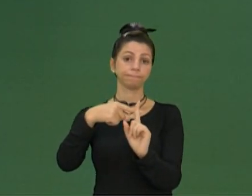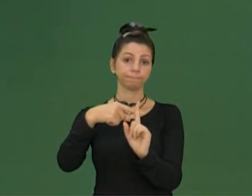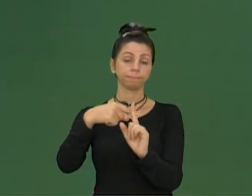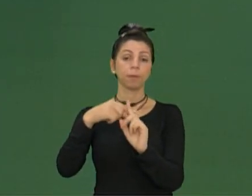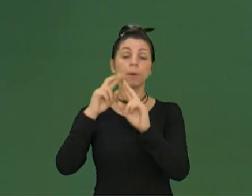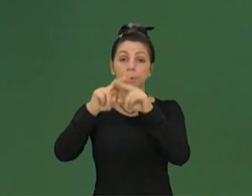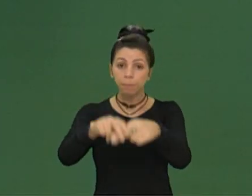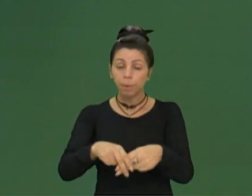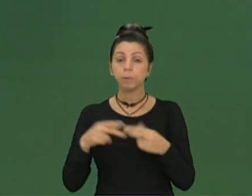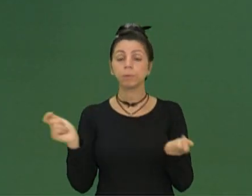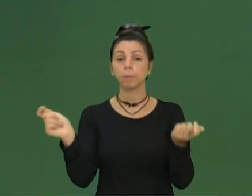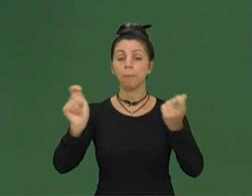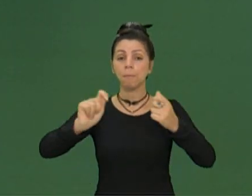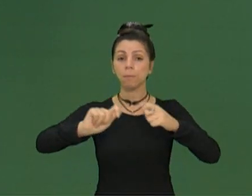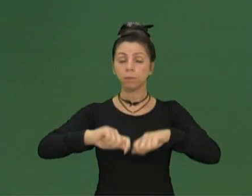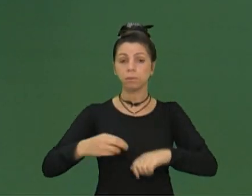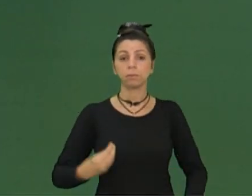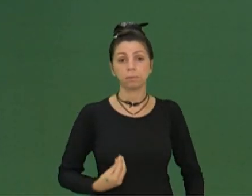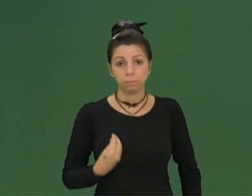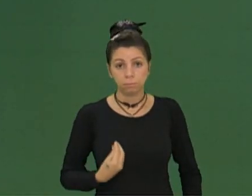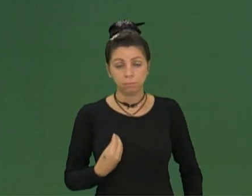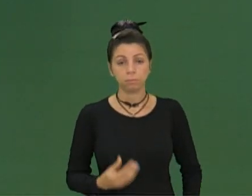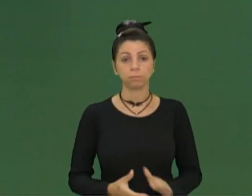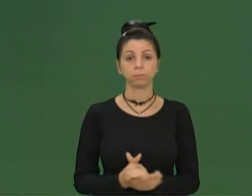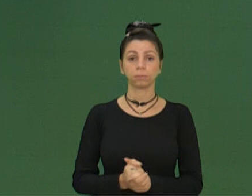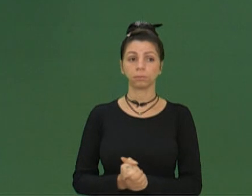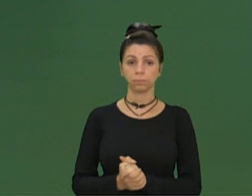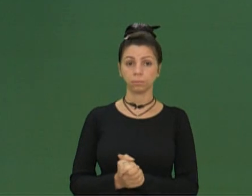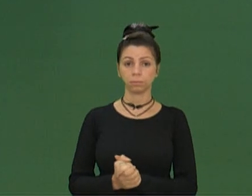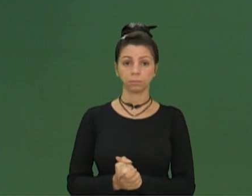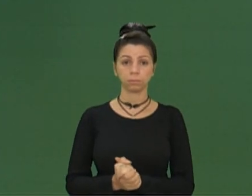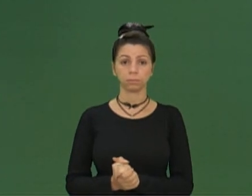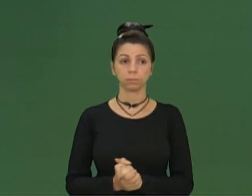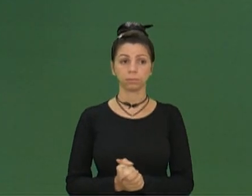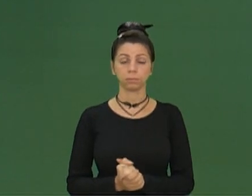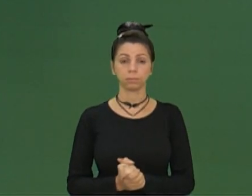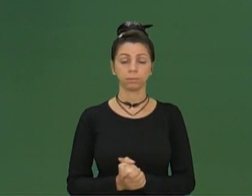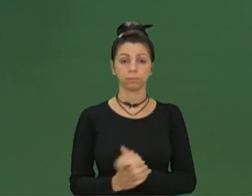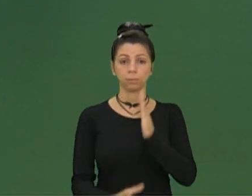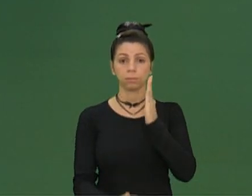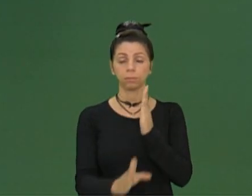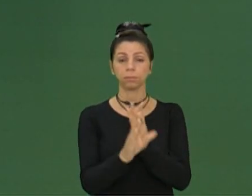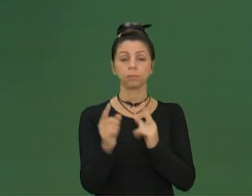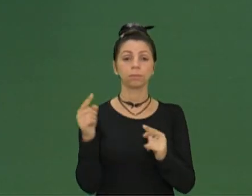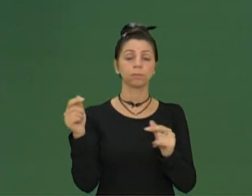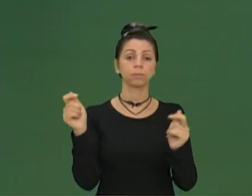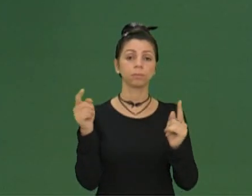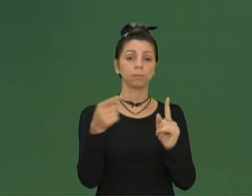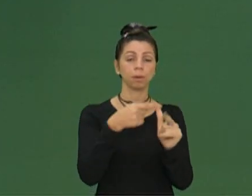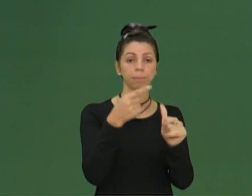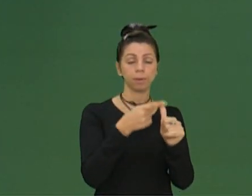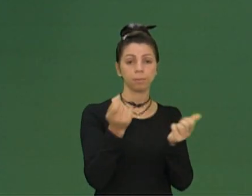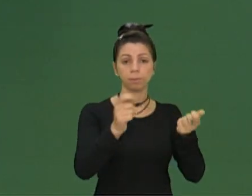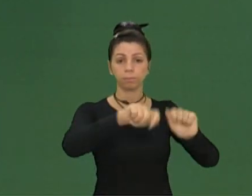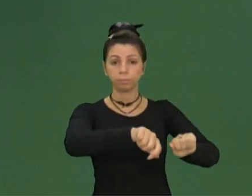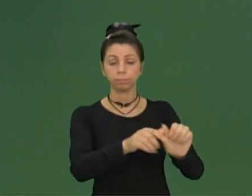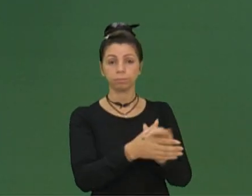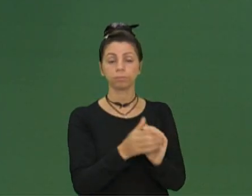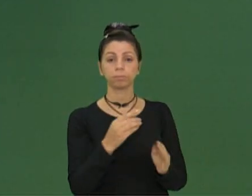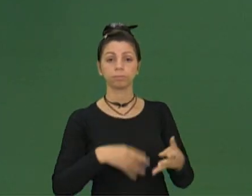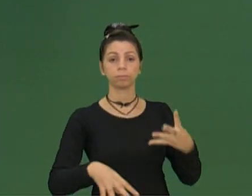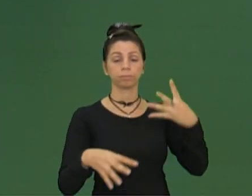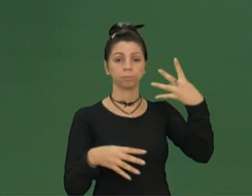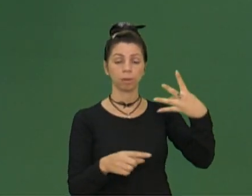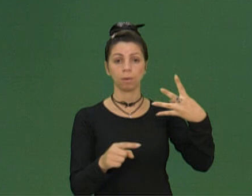que eu não preciso fazer a condição de existência. Então aqui, eu encontro na primeira possibilidade que eu coloquei para vocês,